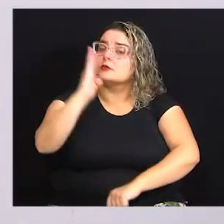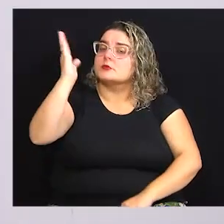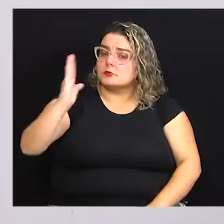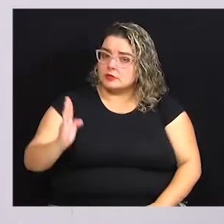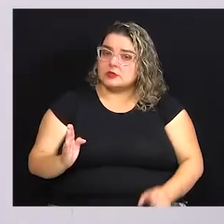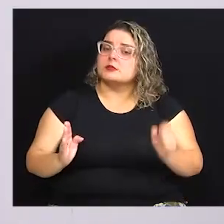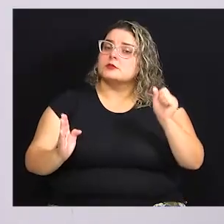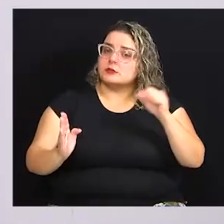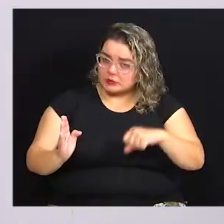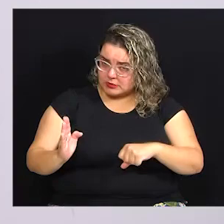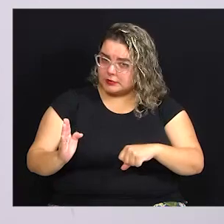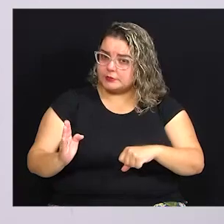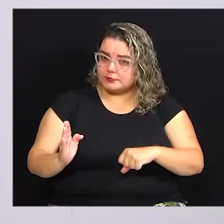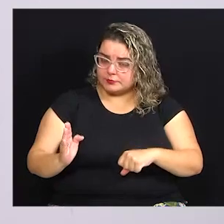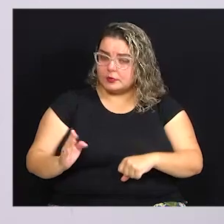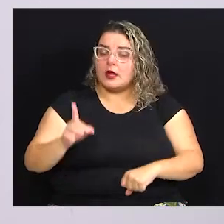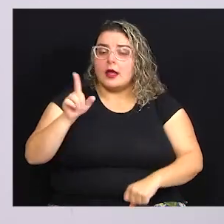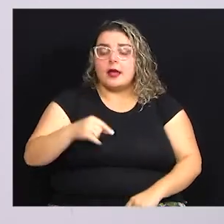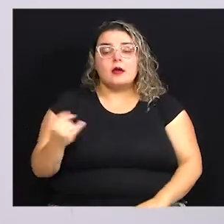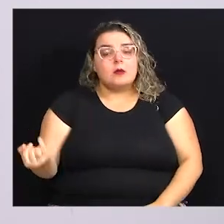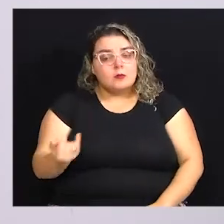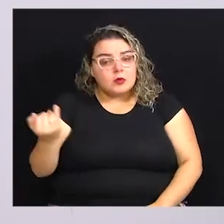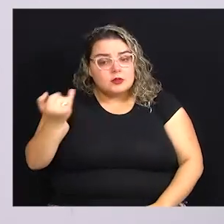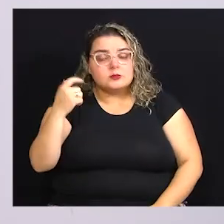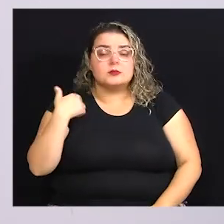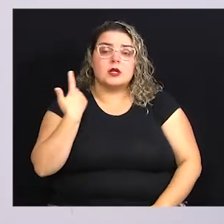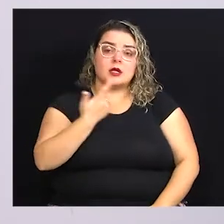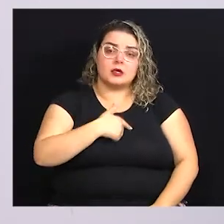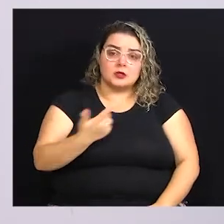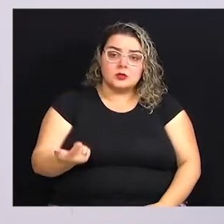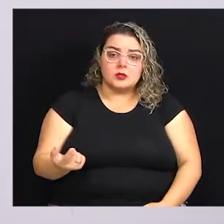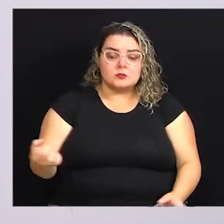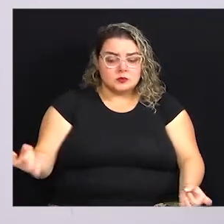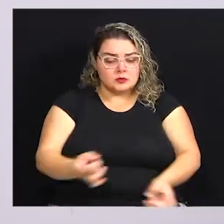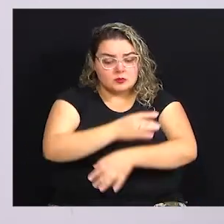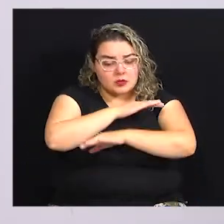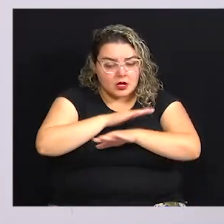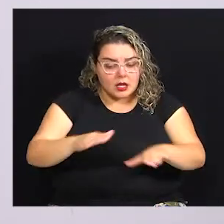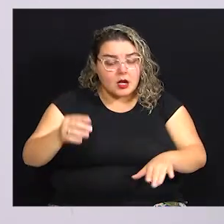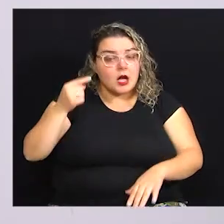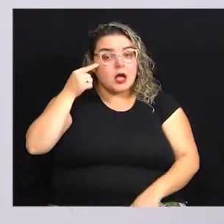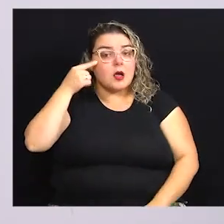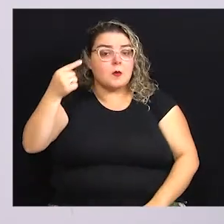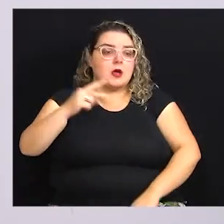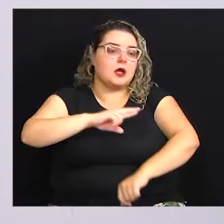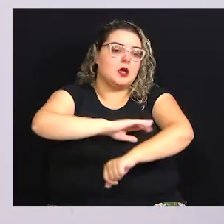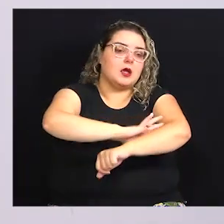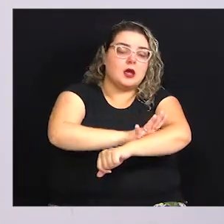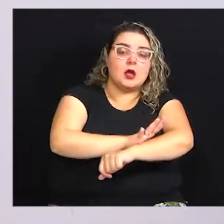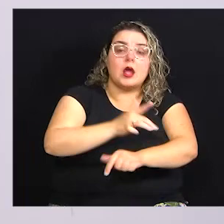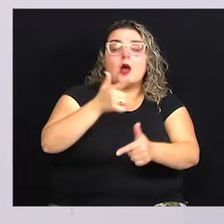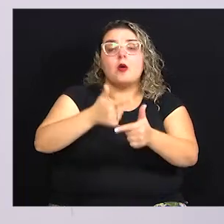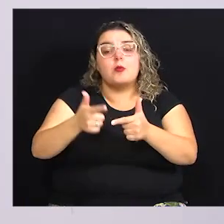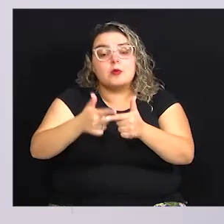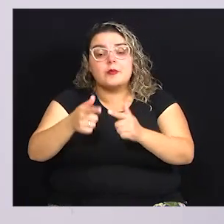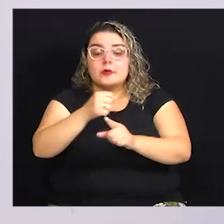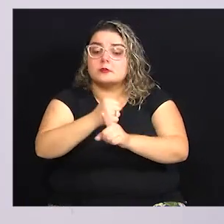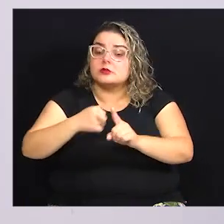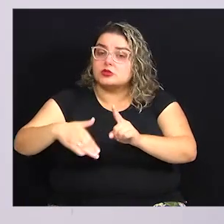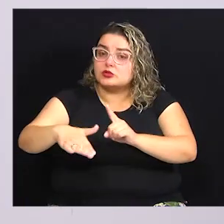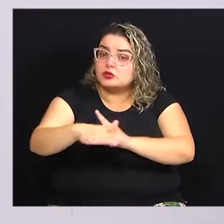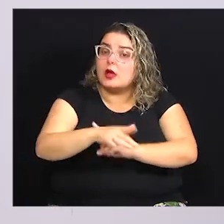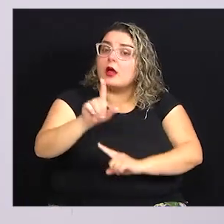racismo no Brasil. Essa constatação é fundamental para que a gente possa combater. A ideia de que o racismo é um